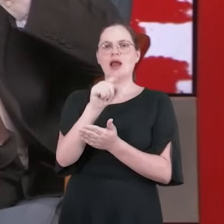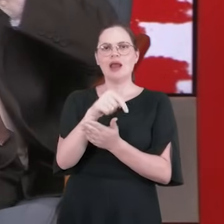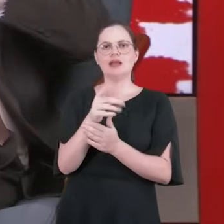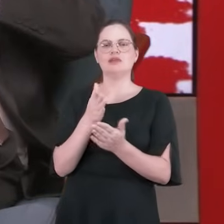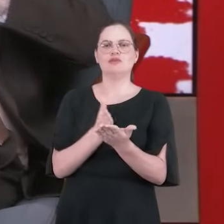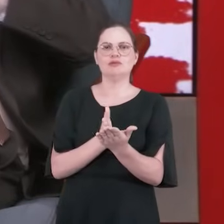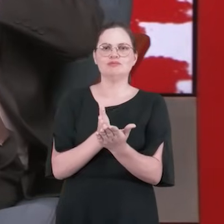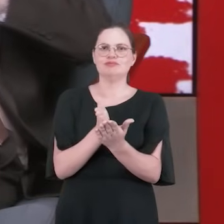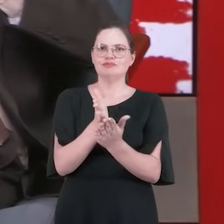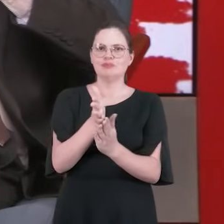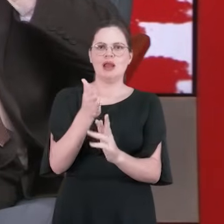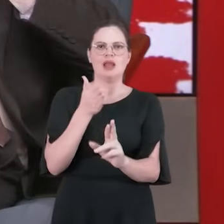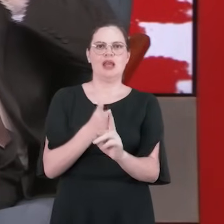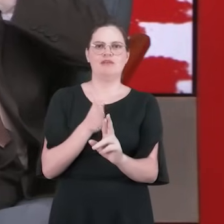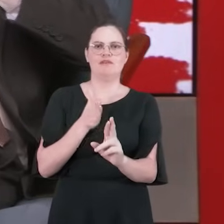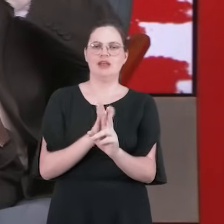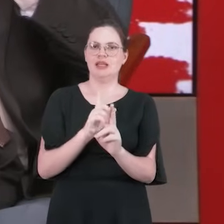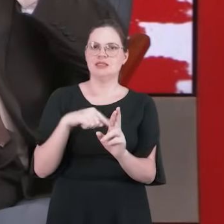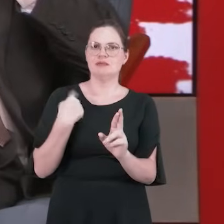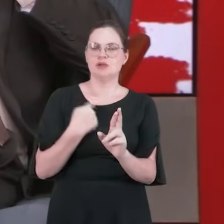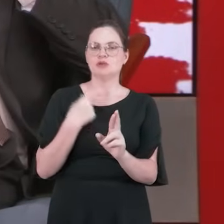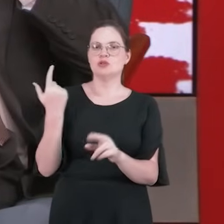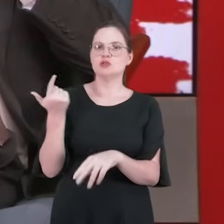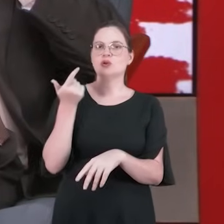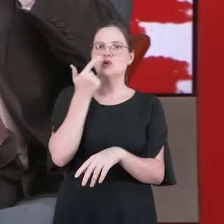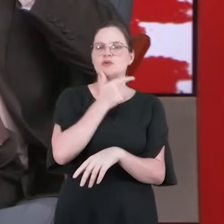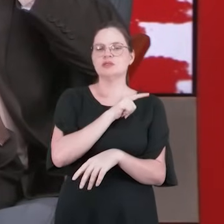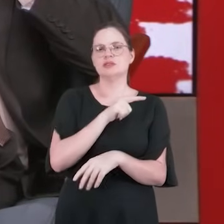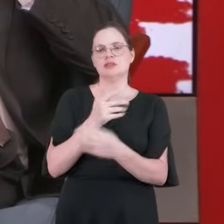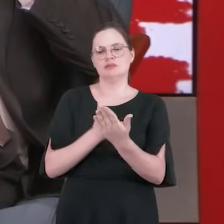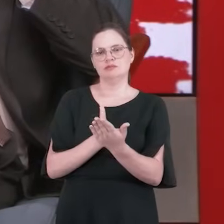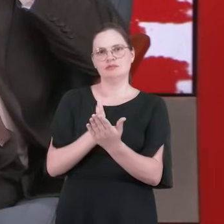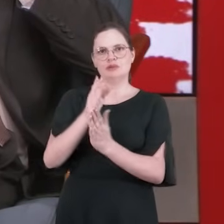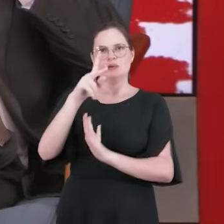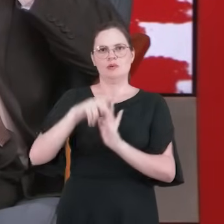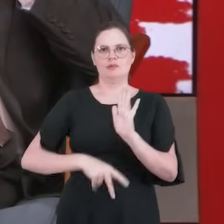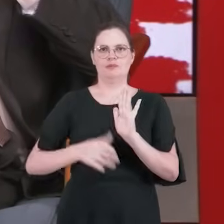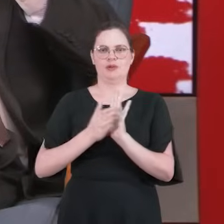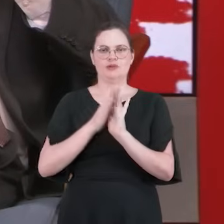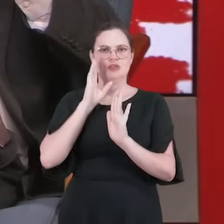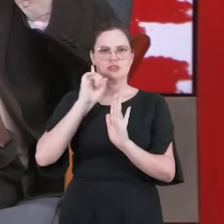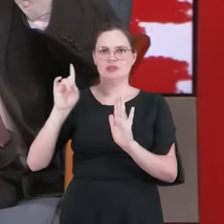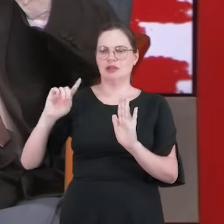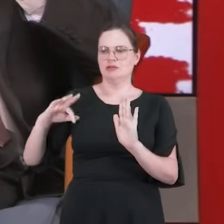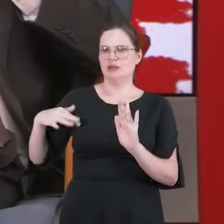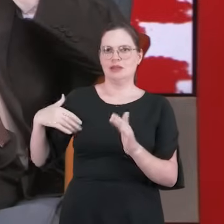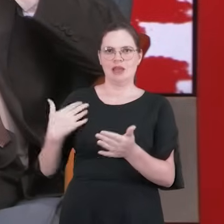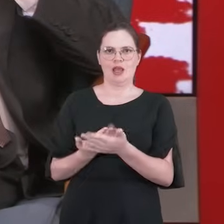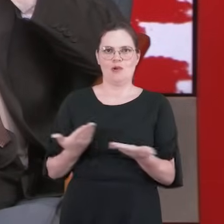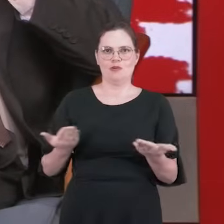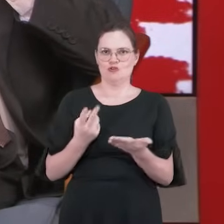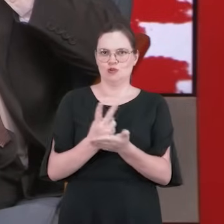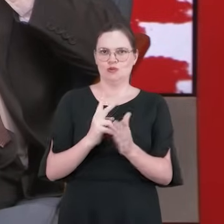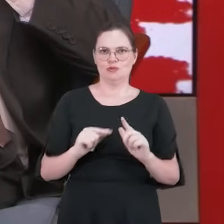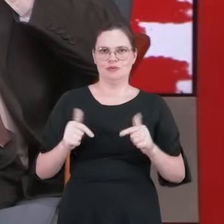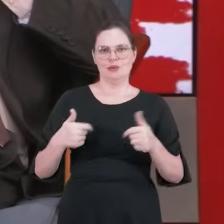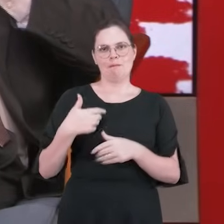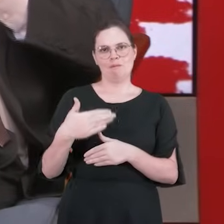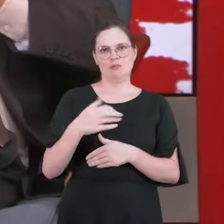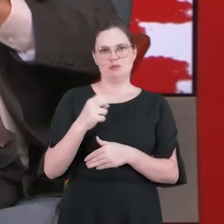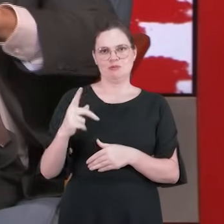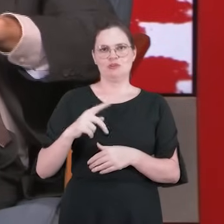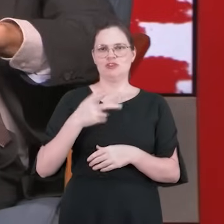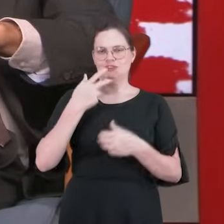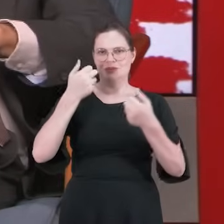linha, um norte para aquilo que Deus fez até hoje. Mas isso nós vamos falar no próximo